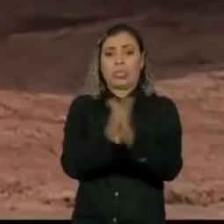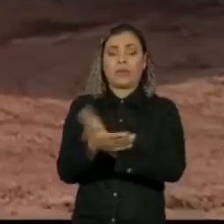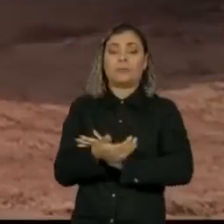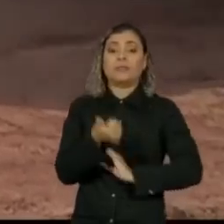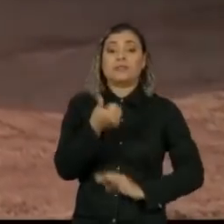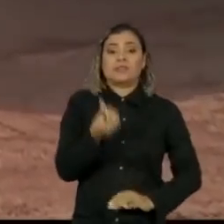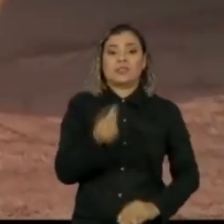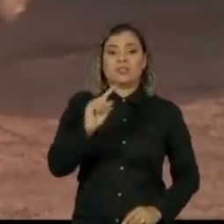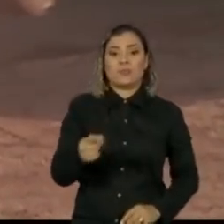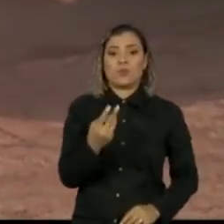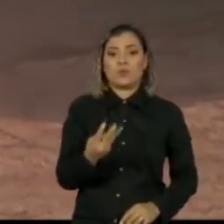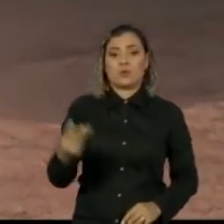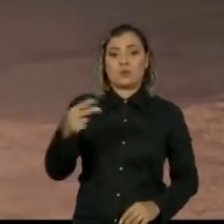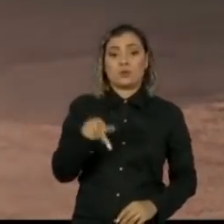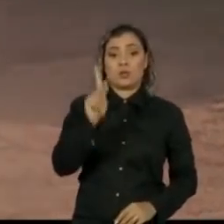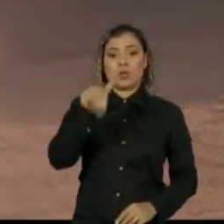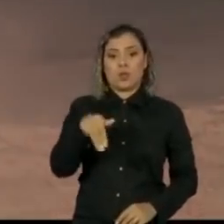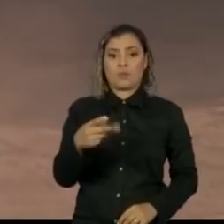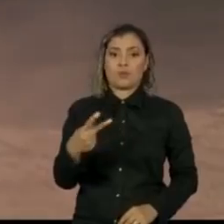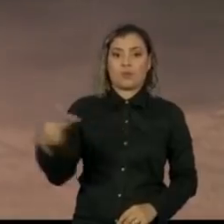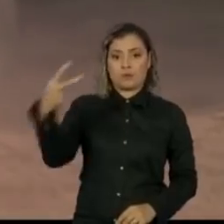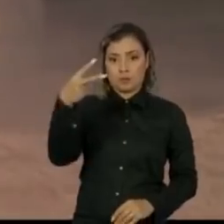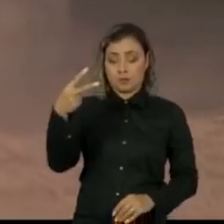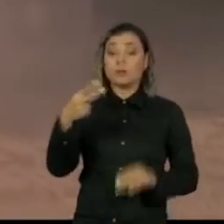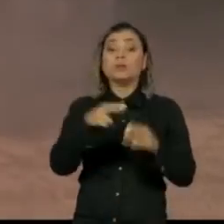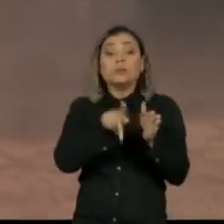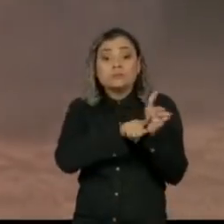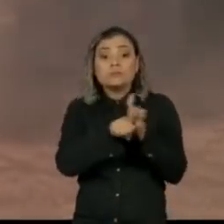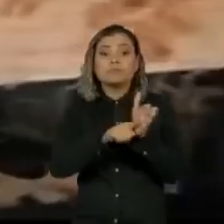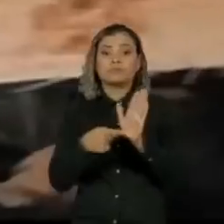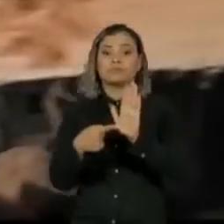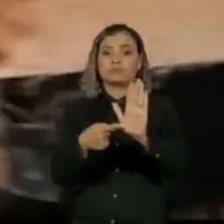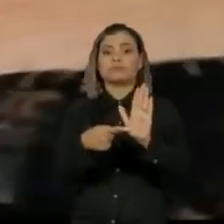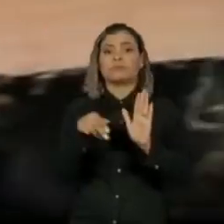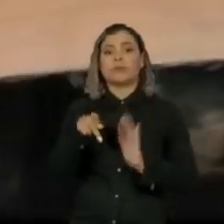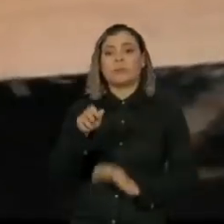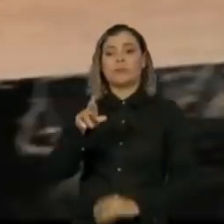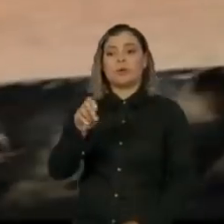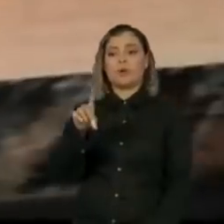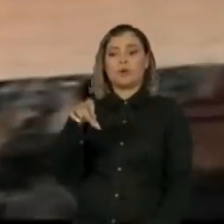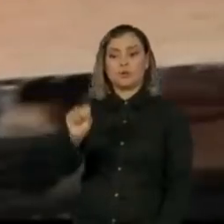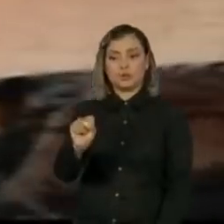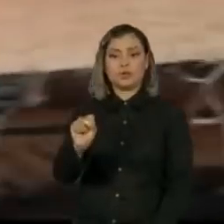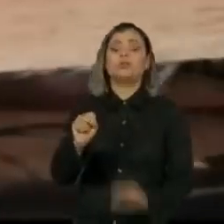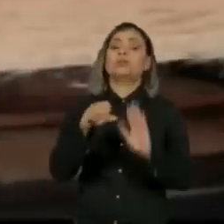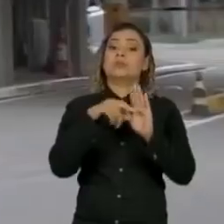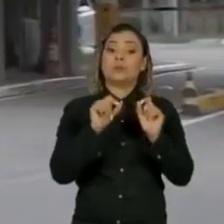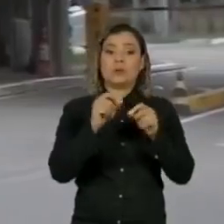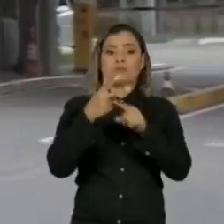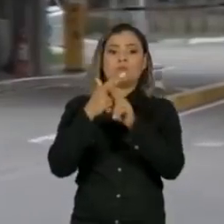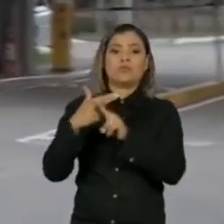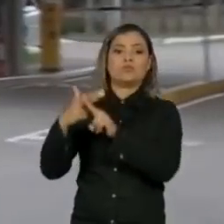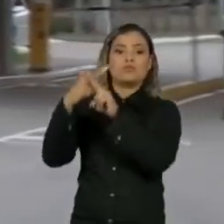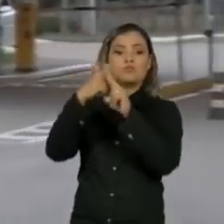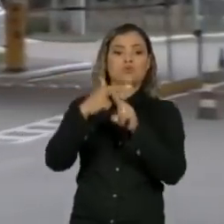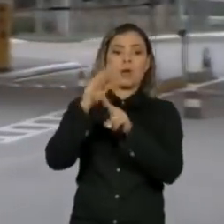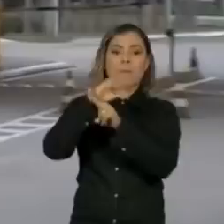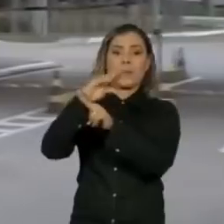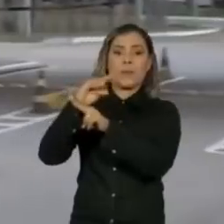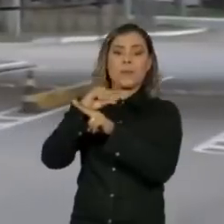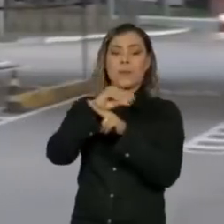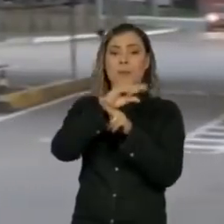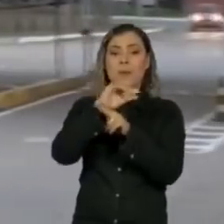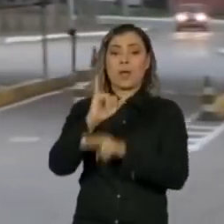quadrados. Os dados foram obtidos pelo sistema PRODES, monitoramento por satélite feito pelo INPE,